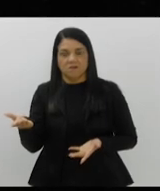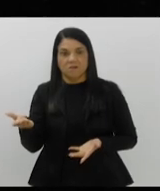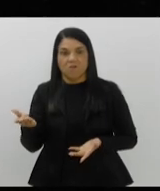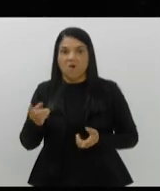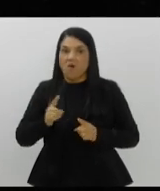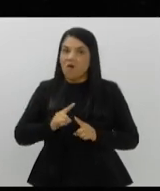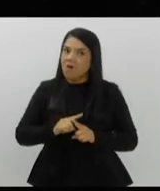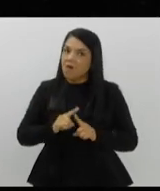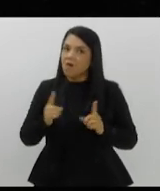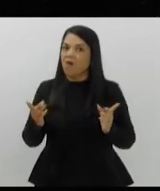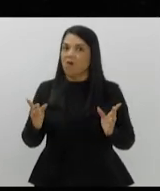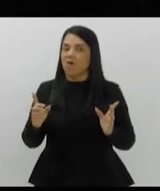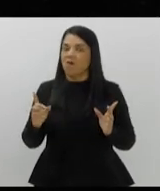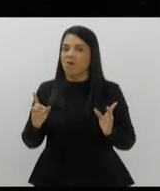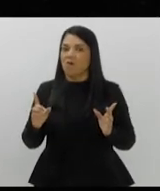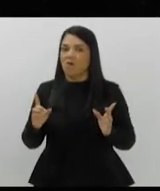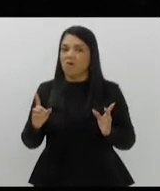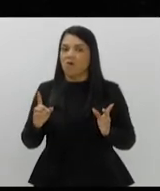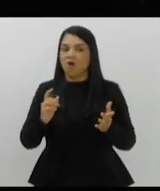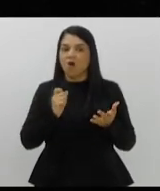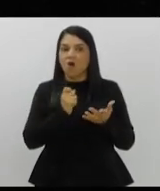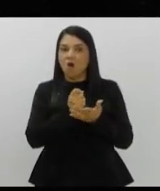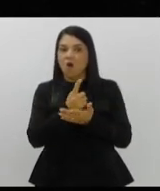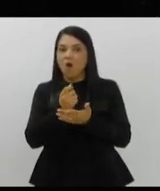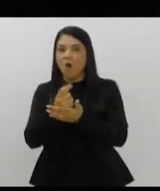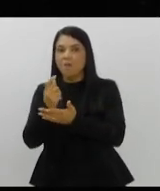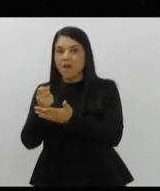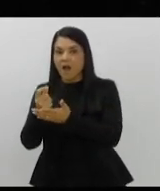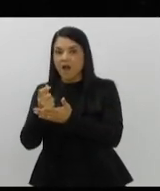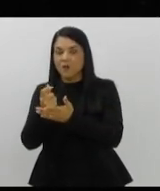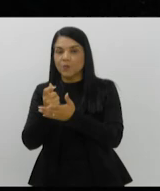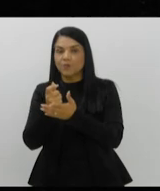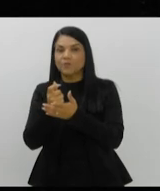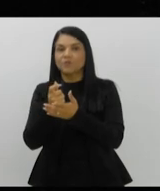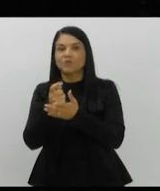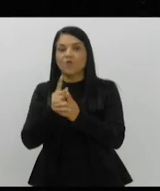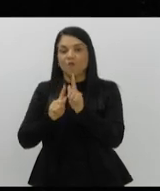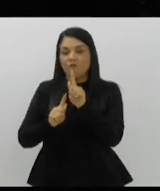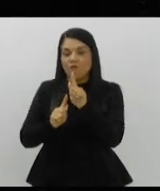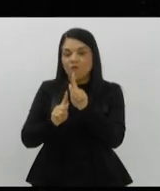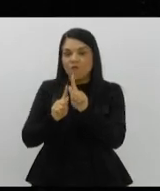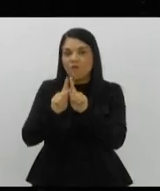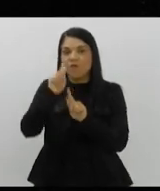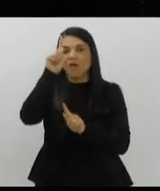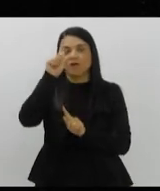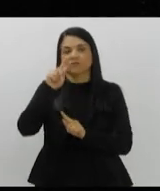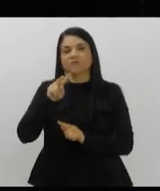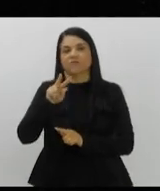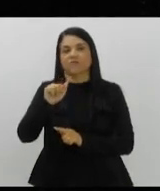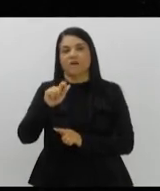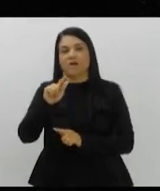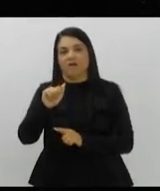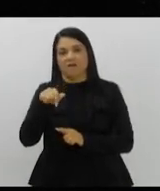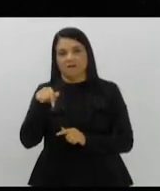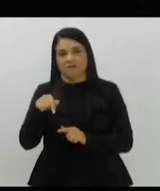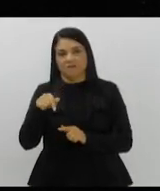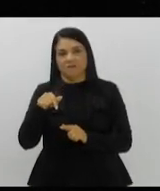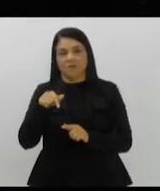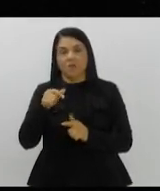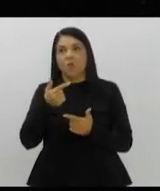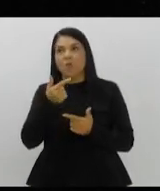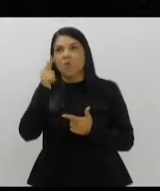Ou será, Jari, que eles compraram um lugar no foguete do Elon Musk para ir para outro planeta, depois que esse planeta